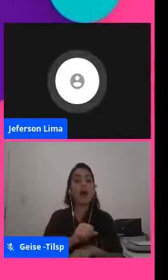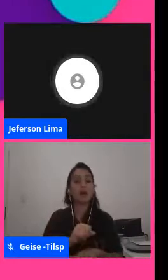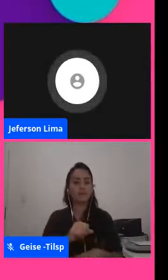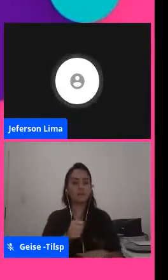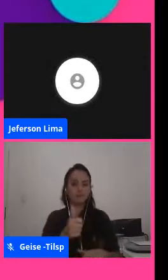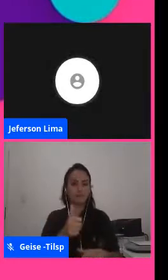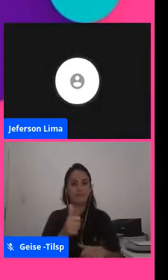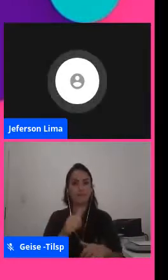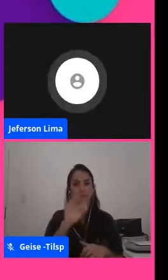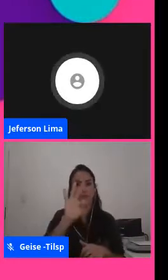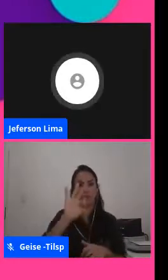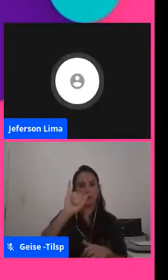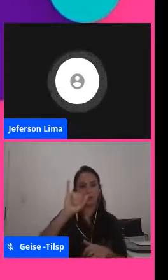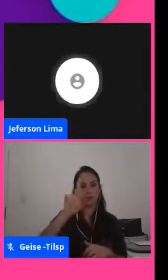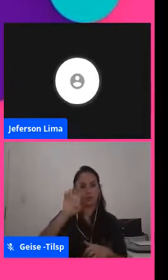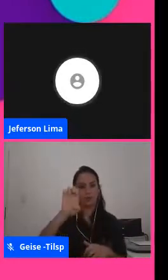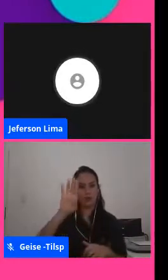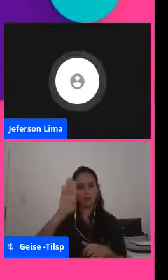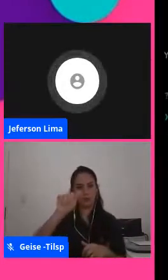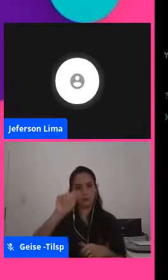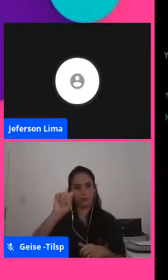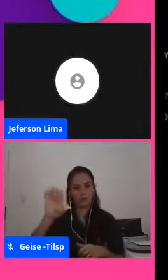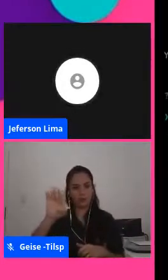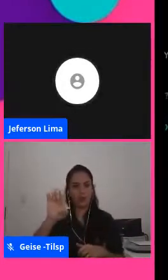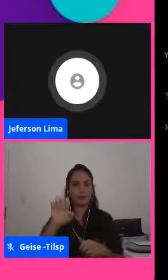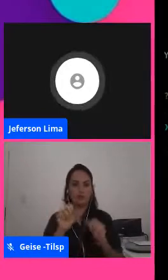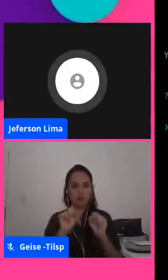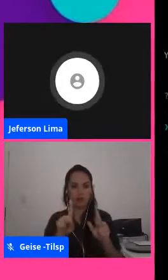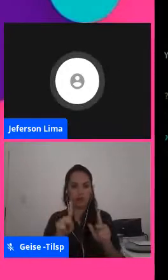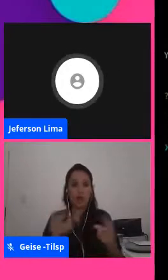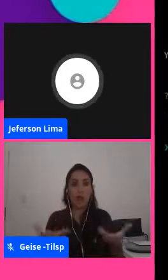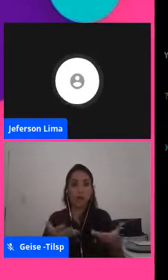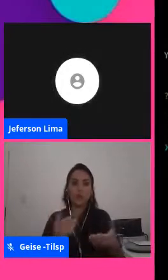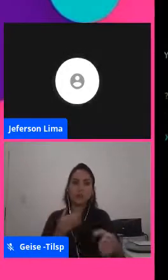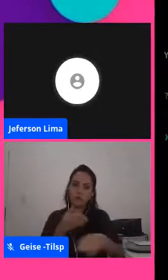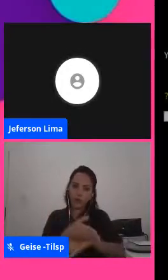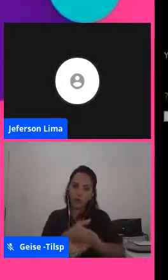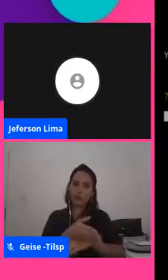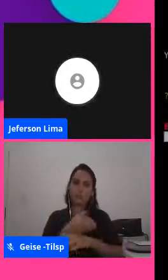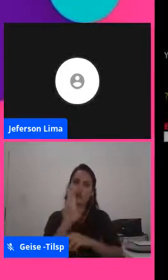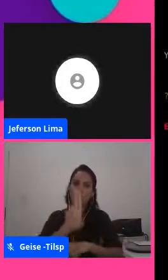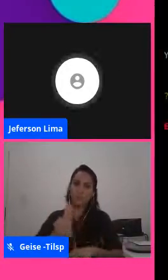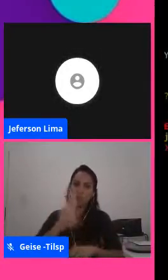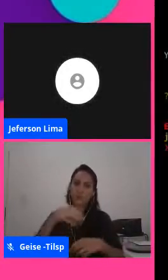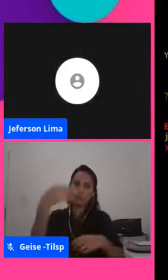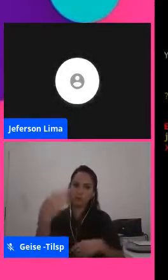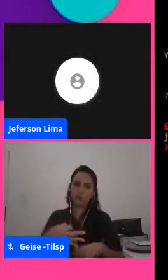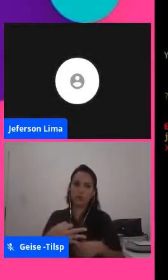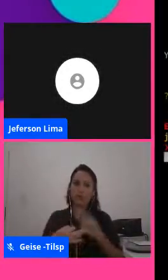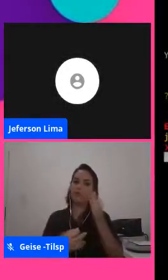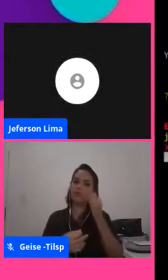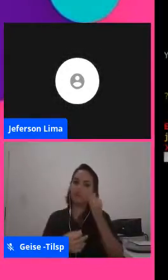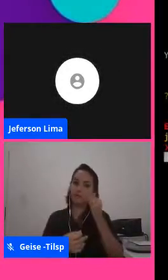do Firebase init. Agora que eu tô autenticado com minha conta certa, a gente pode refazer o processo lá. Eu só quero functions.